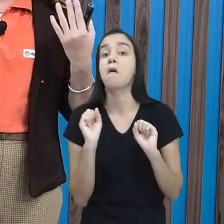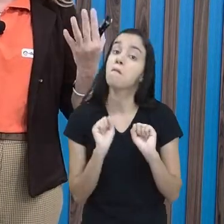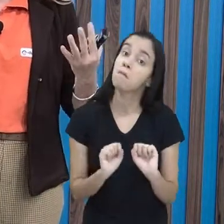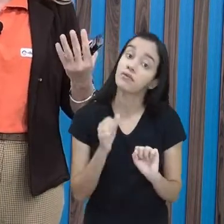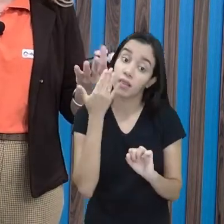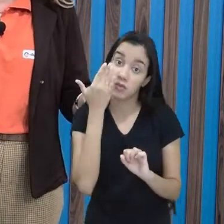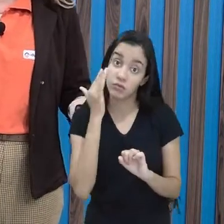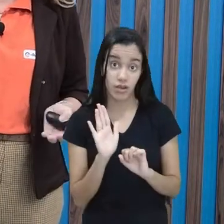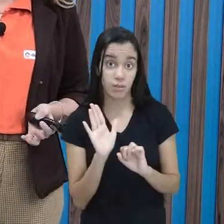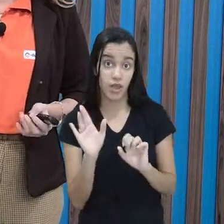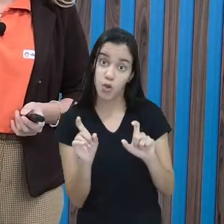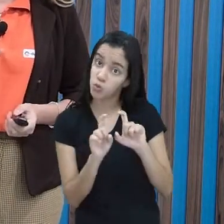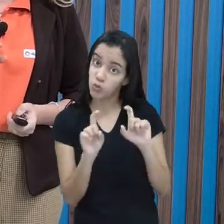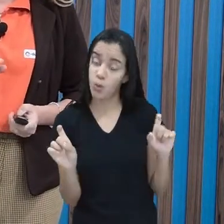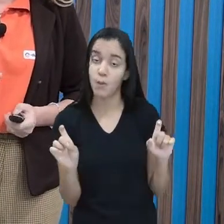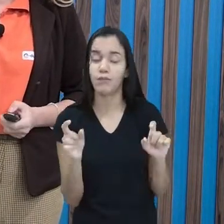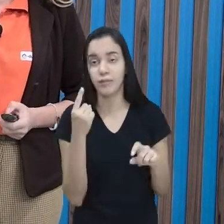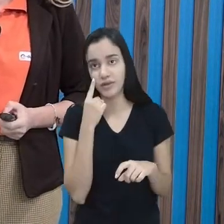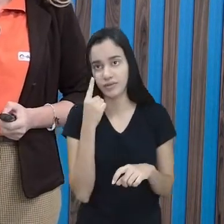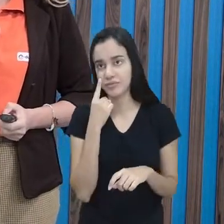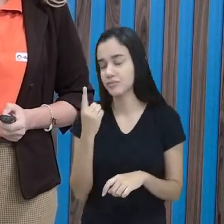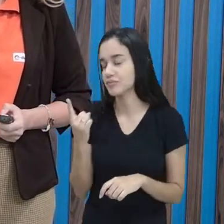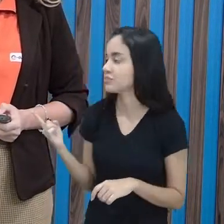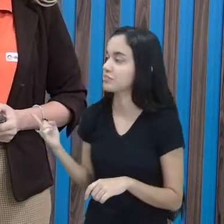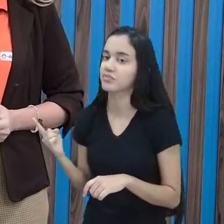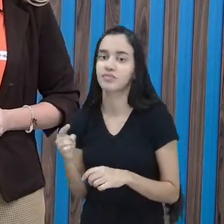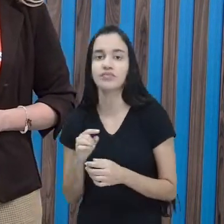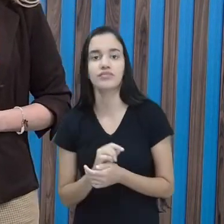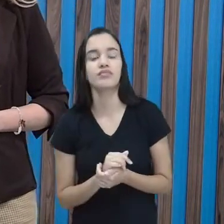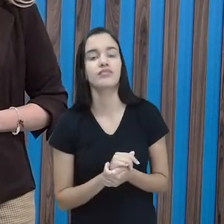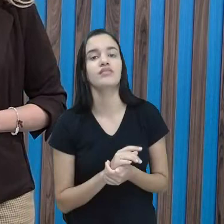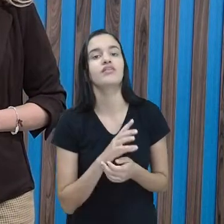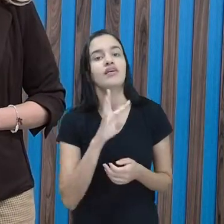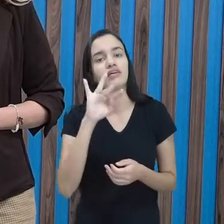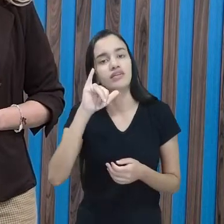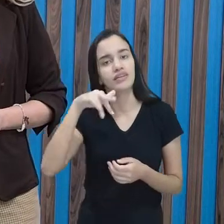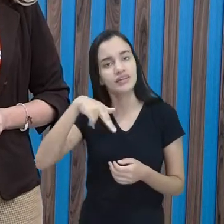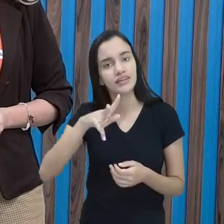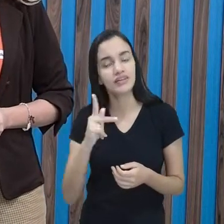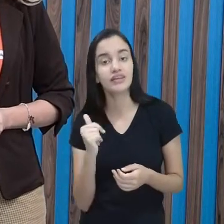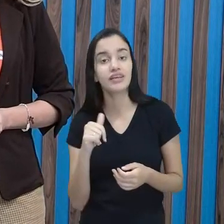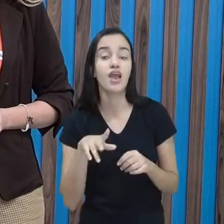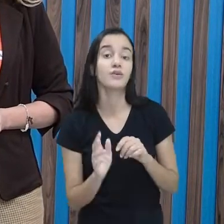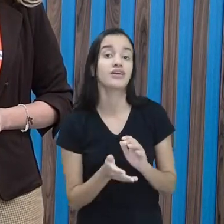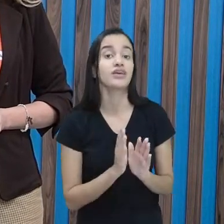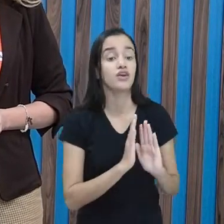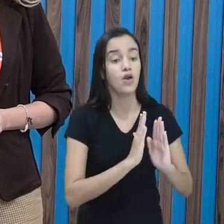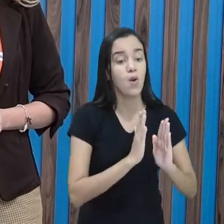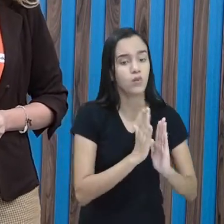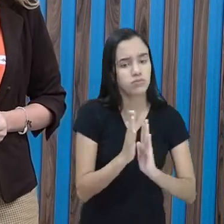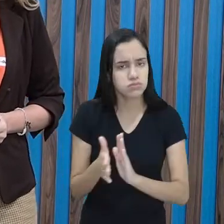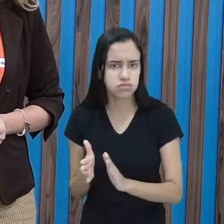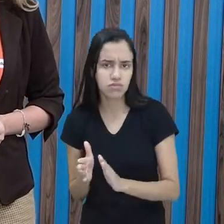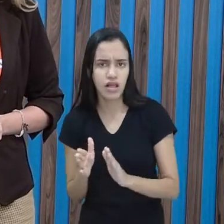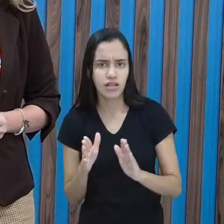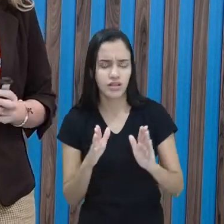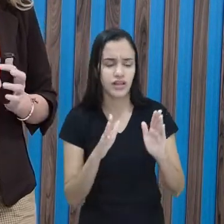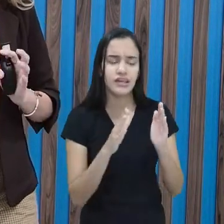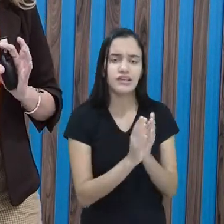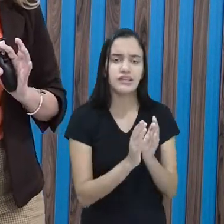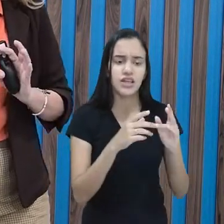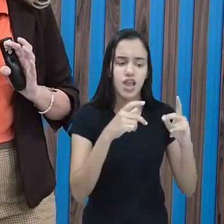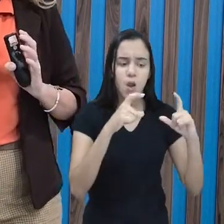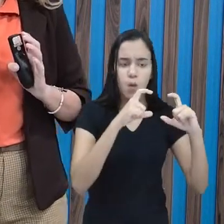não saber que o nome é esse. Olha só o que é tirinha. Tirinha é uma sequência curta de quadrinhos,